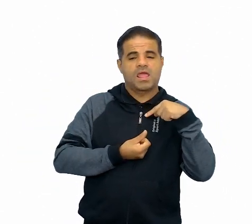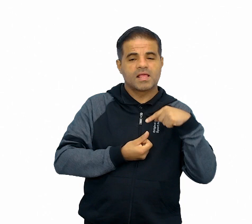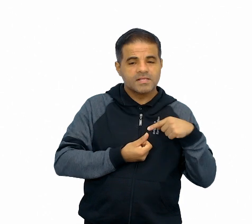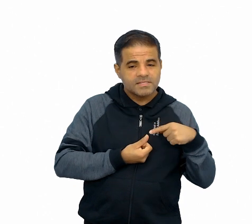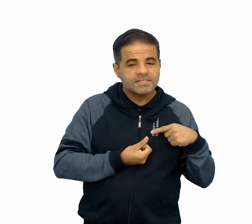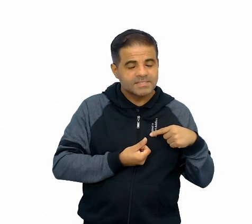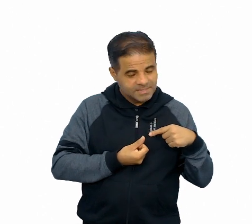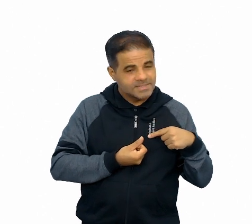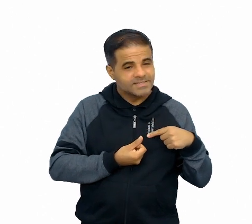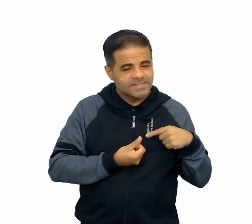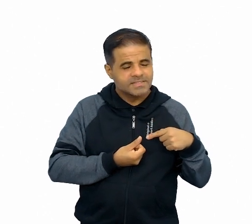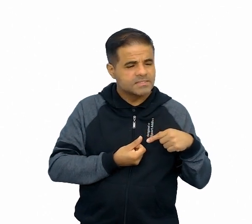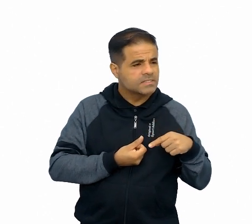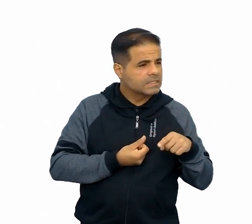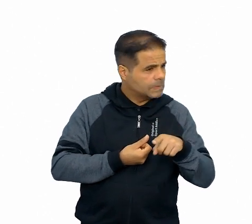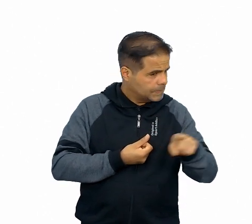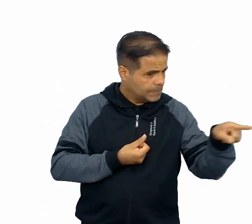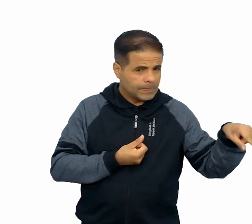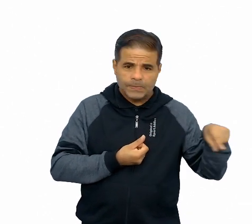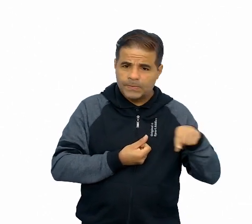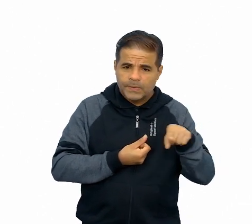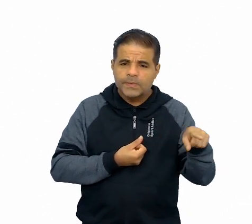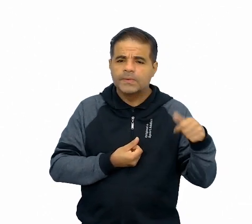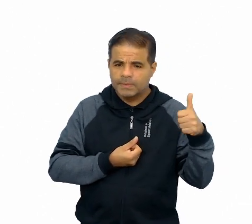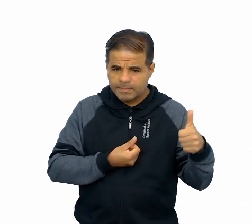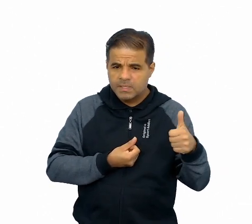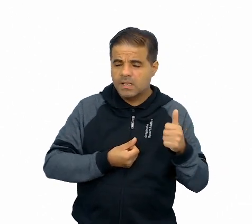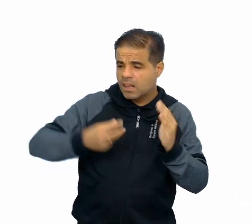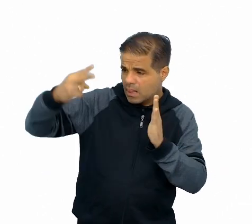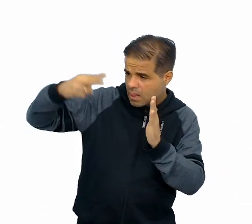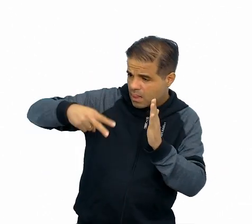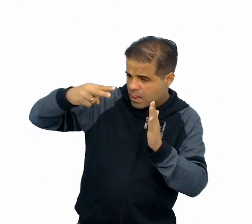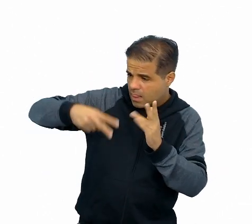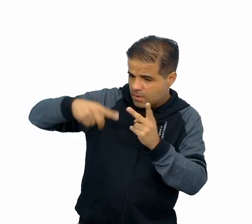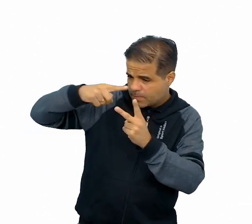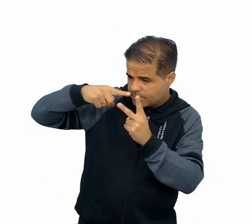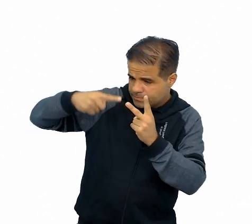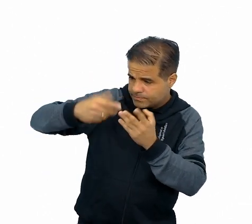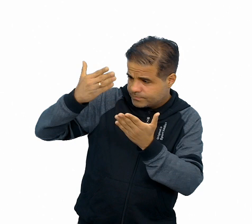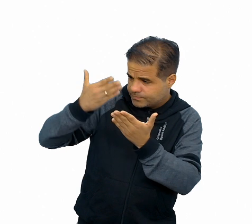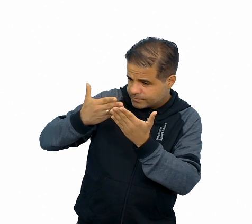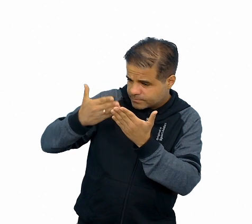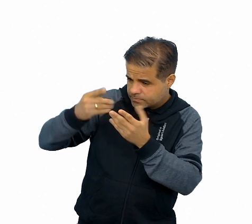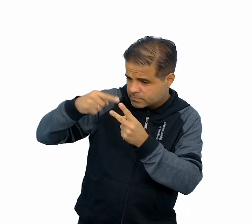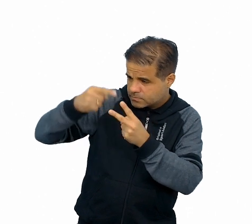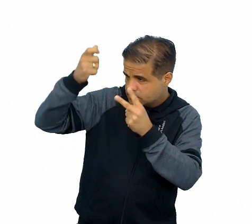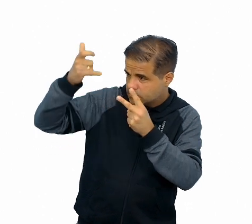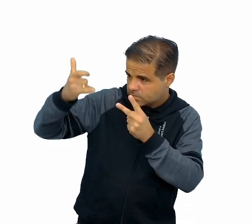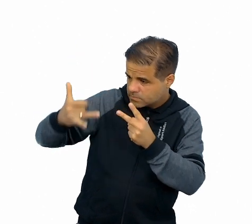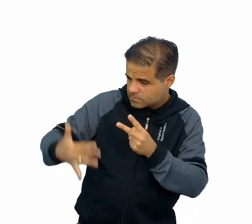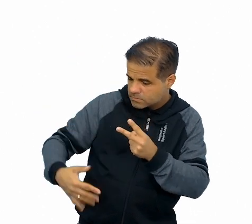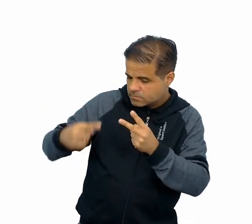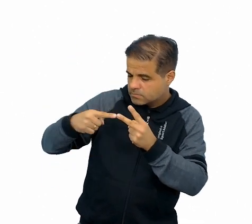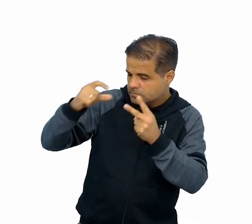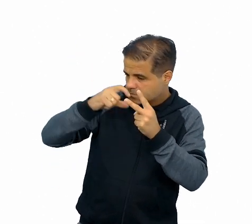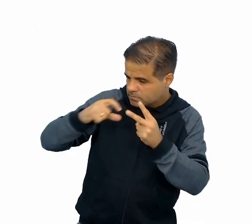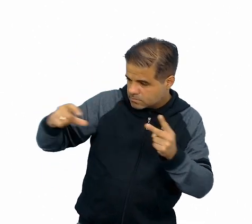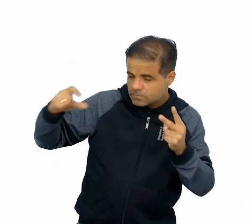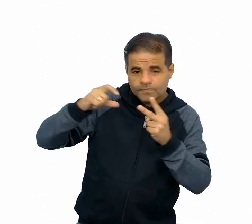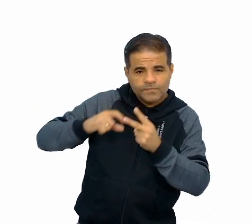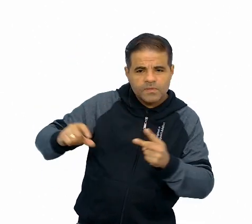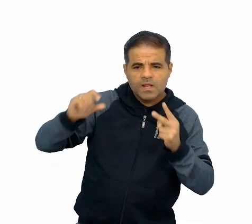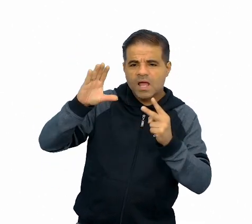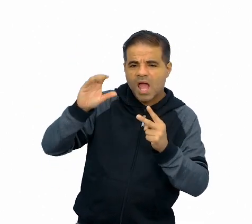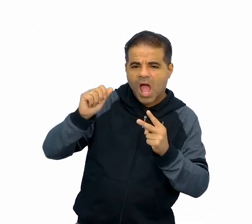Nesta aula, os estudantes precisaram ler 2 textos, né, um explicativo e o refrão de uma cantiga, e